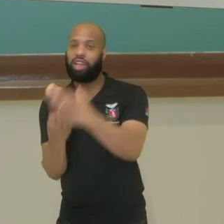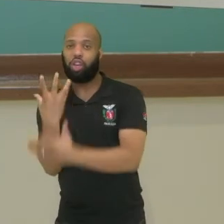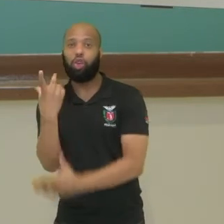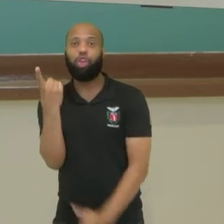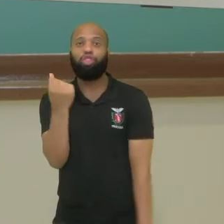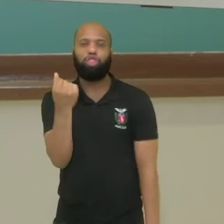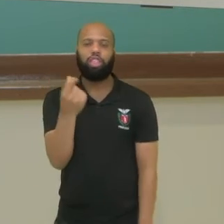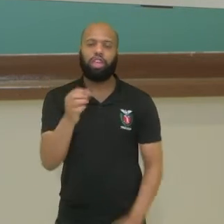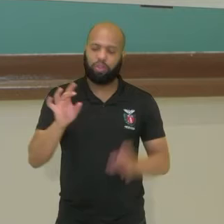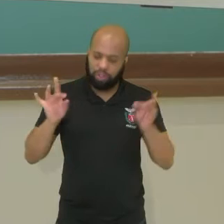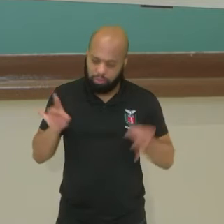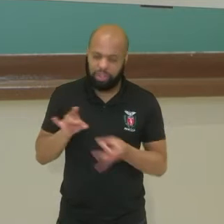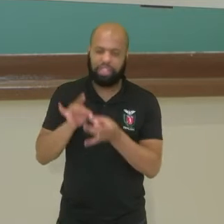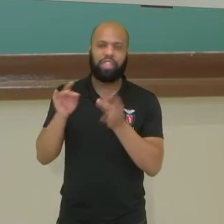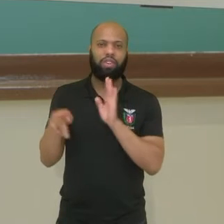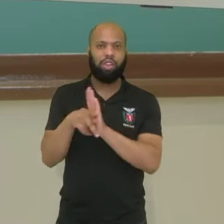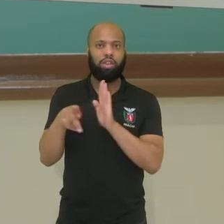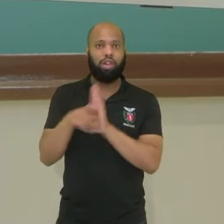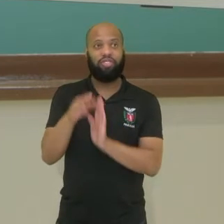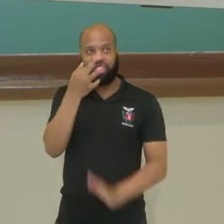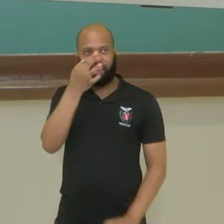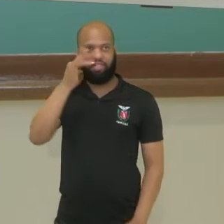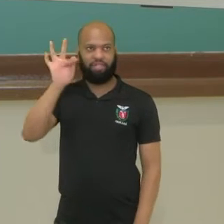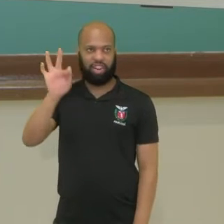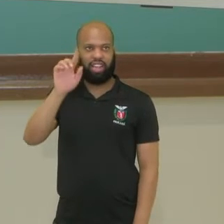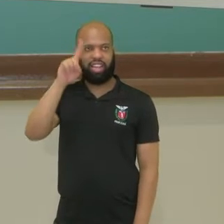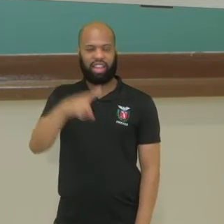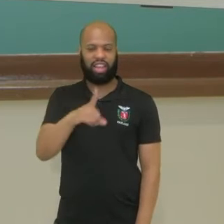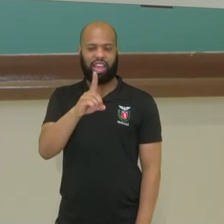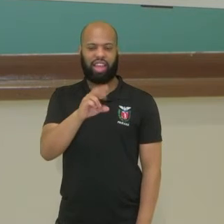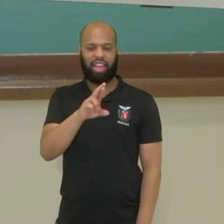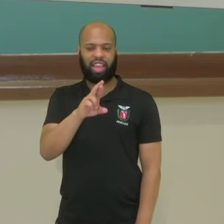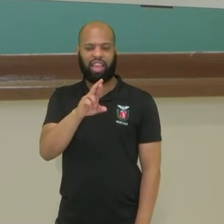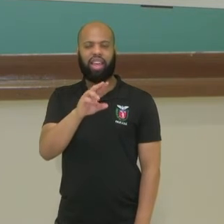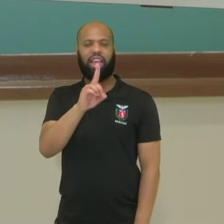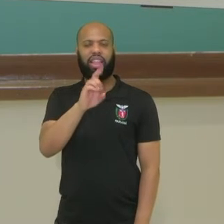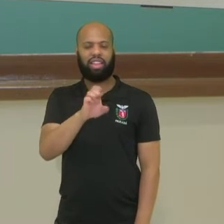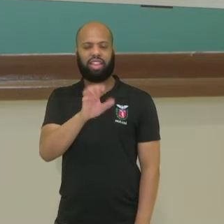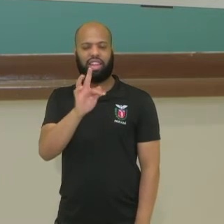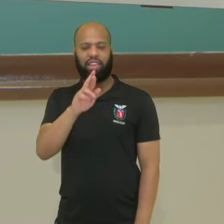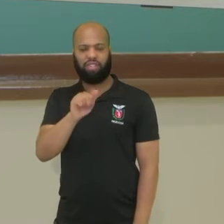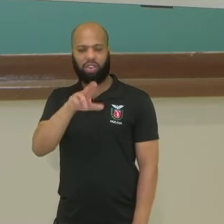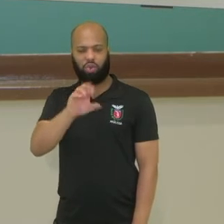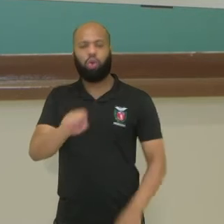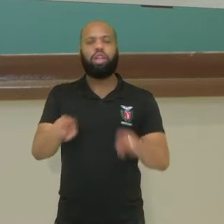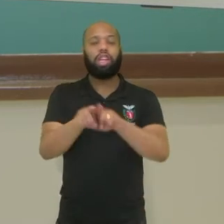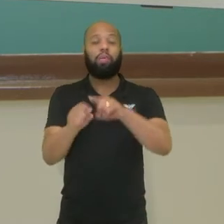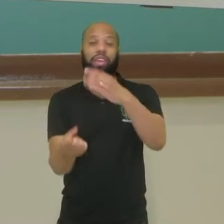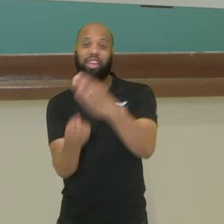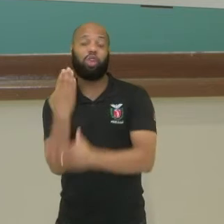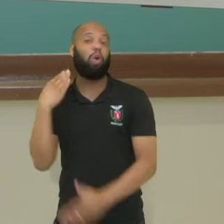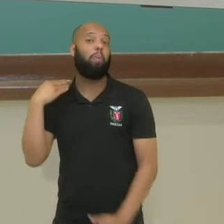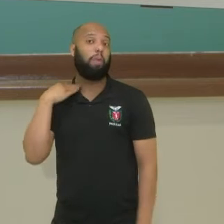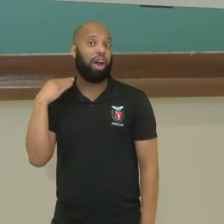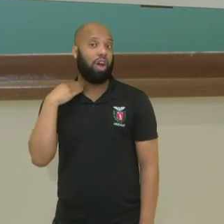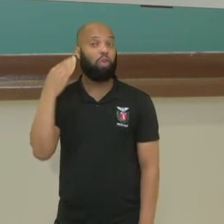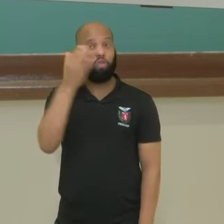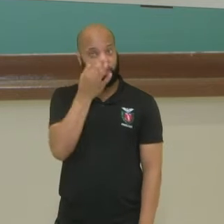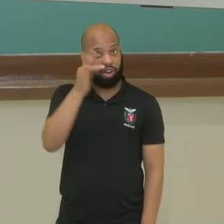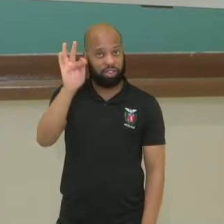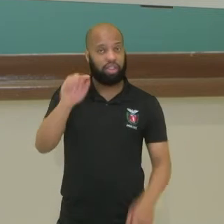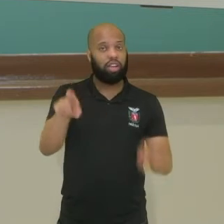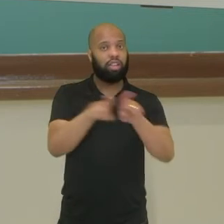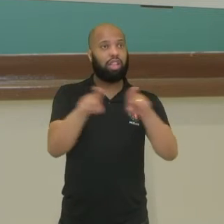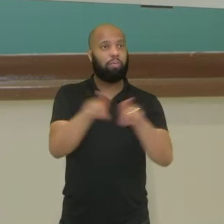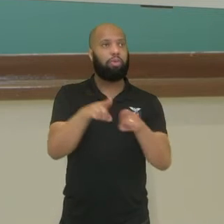moeda francesa chamada de franco, criação do Banco Nacional Francês, né, nós vamos ter aí a padronização do